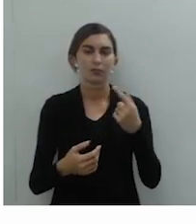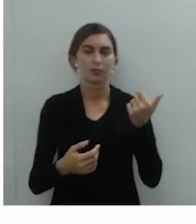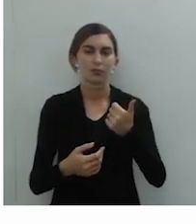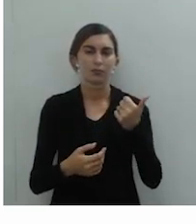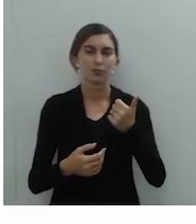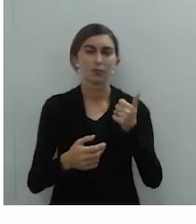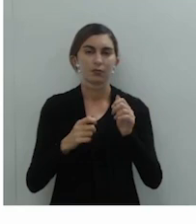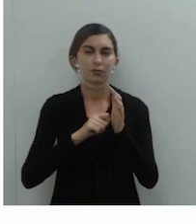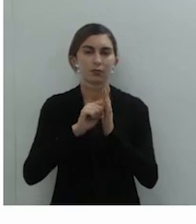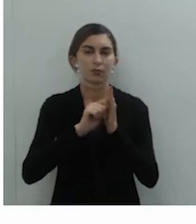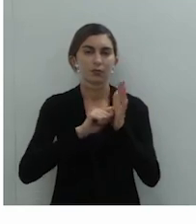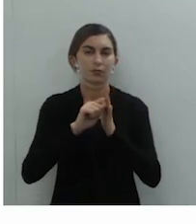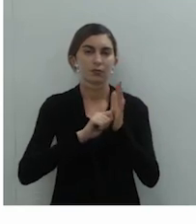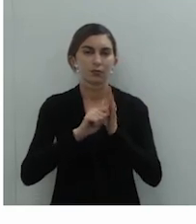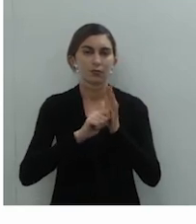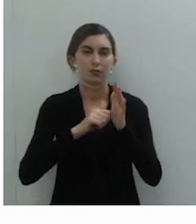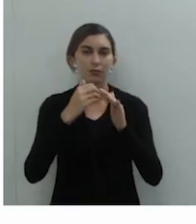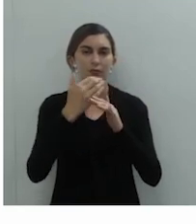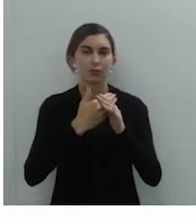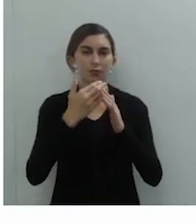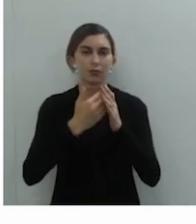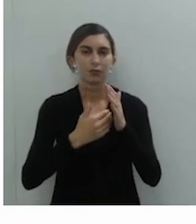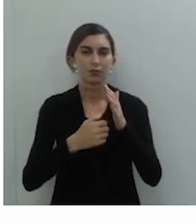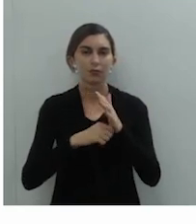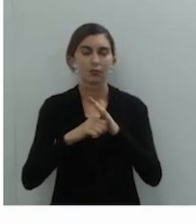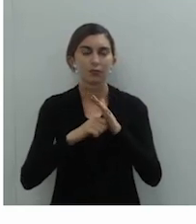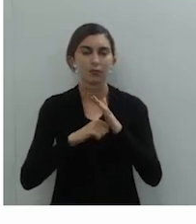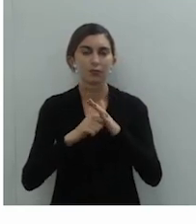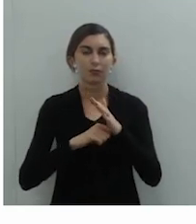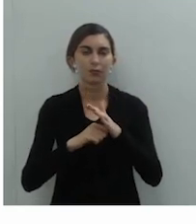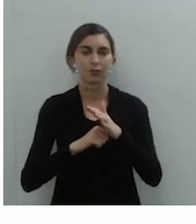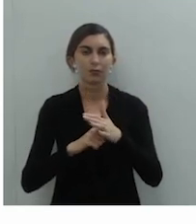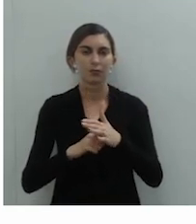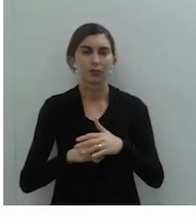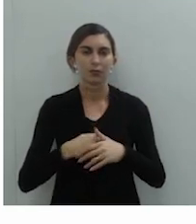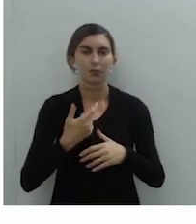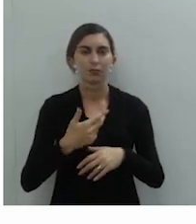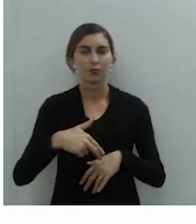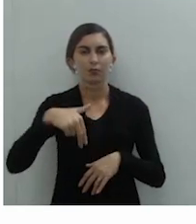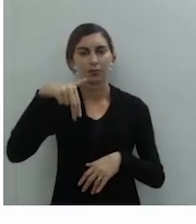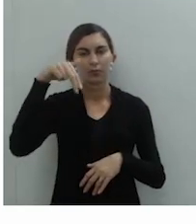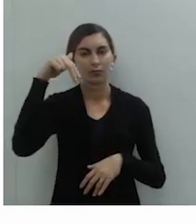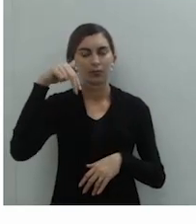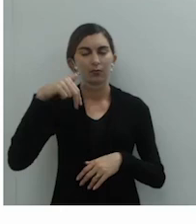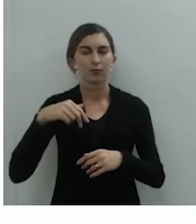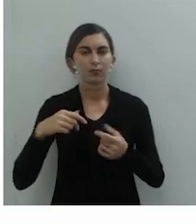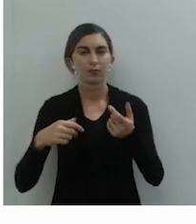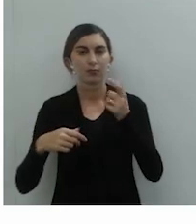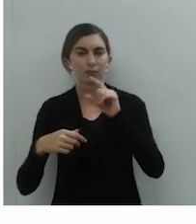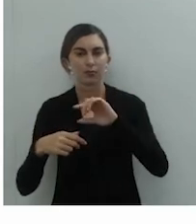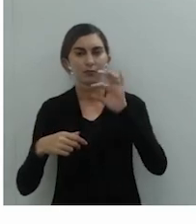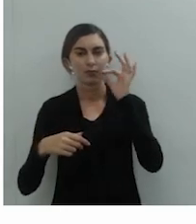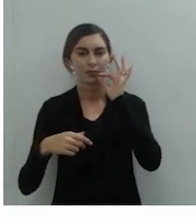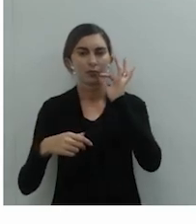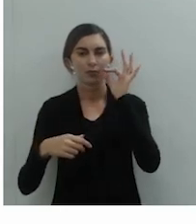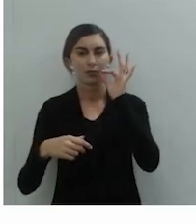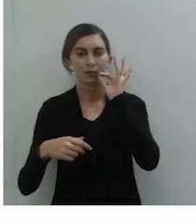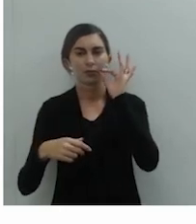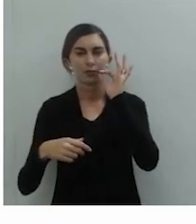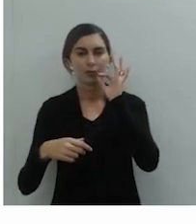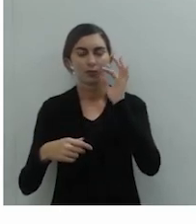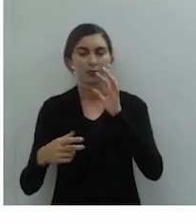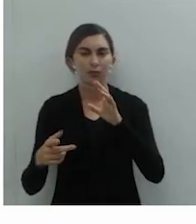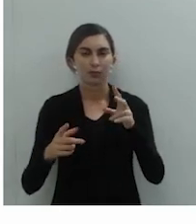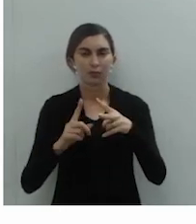da borracha, né? Aí a gente vai se dirigir ainda para o norte, e o ciclo do café. E aqui a